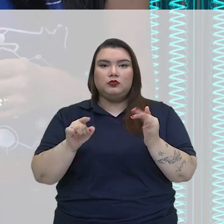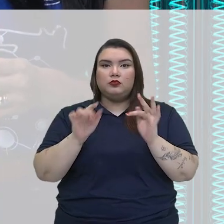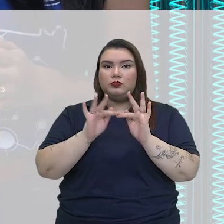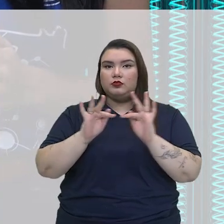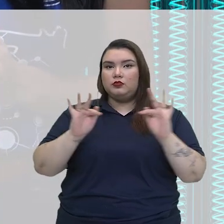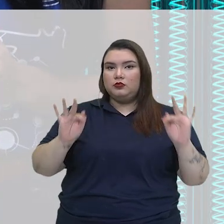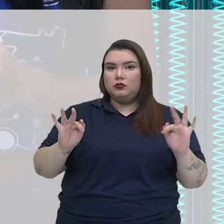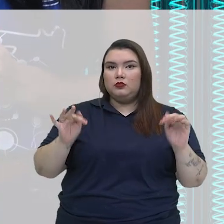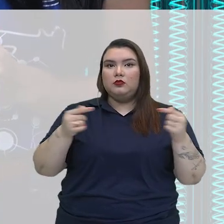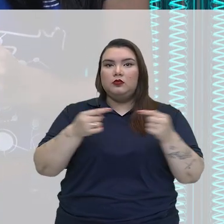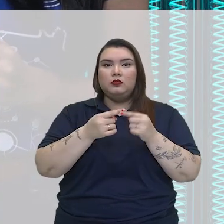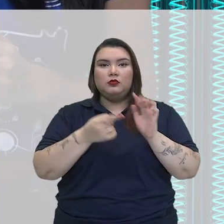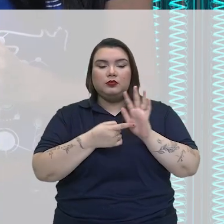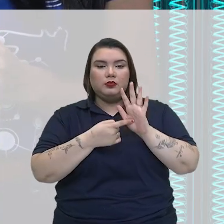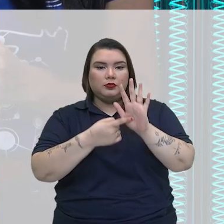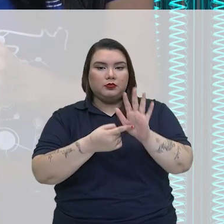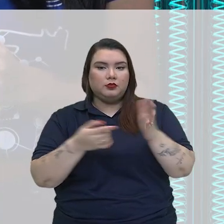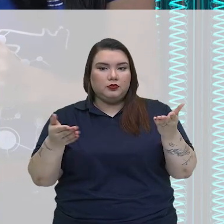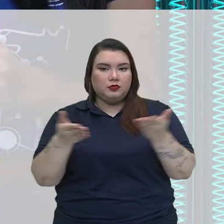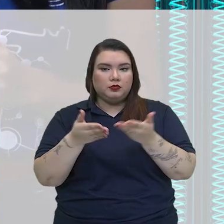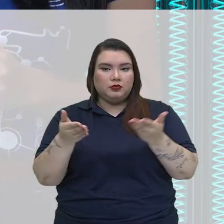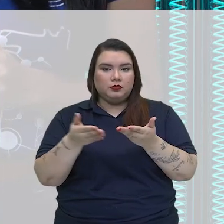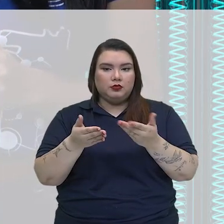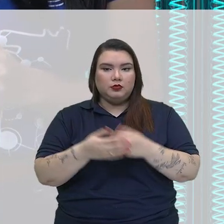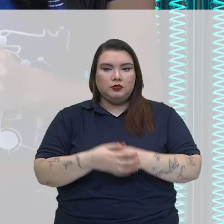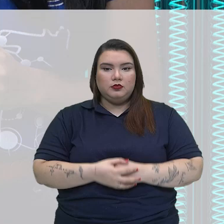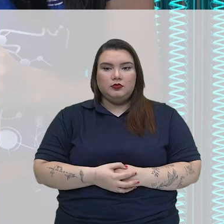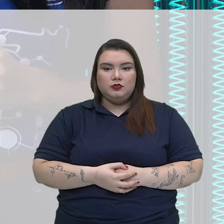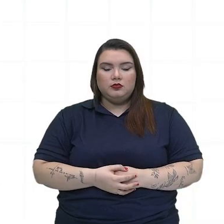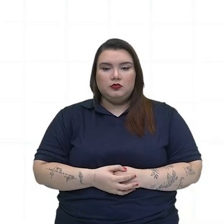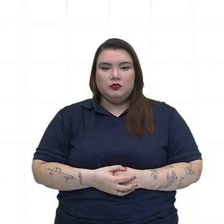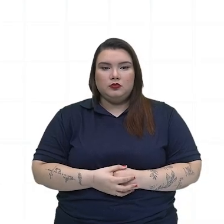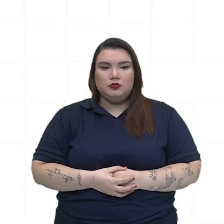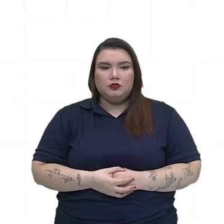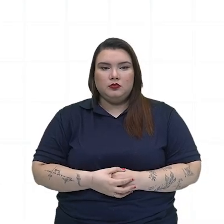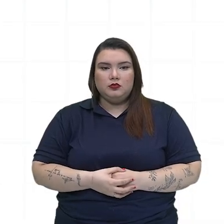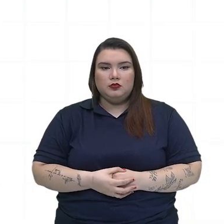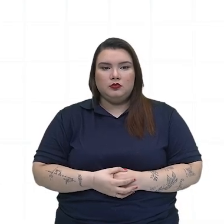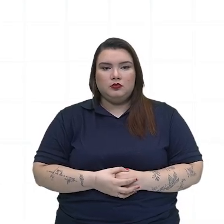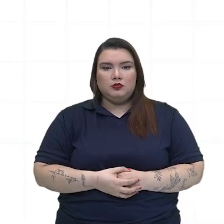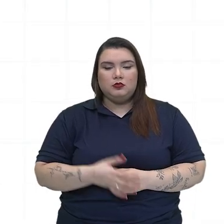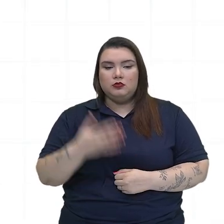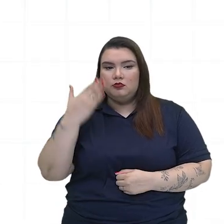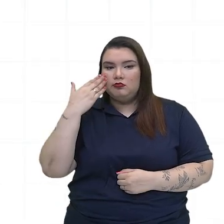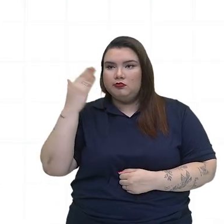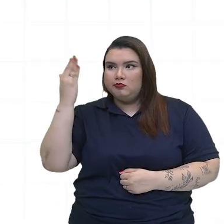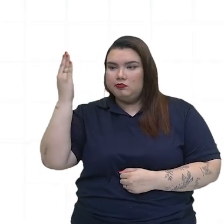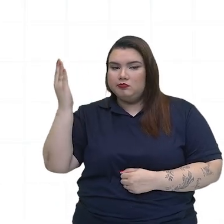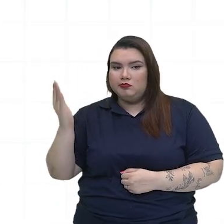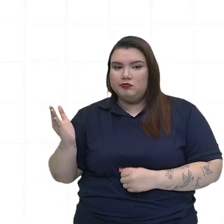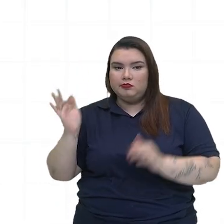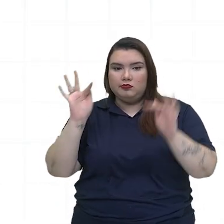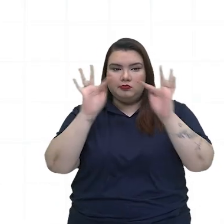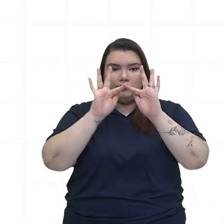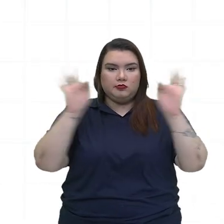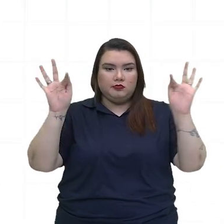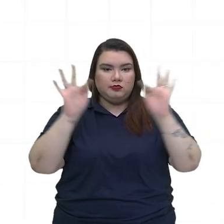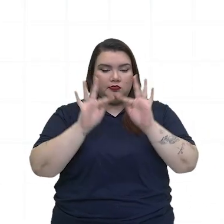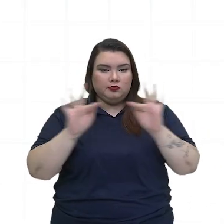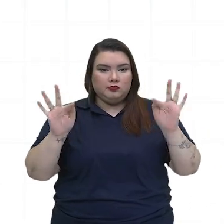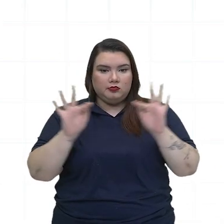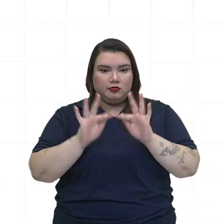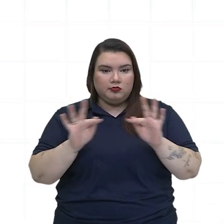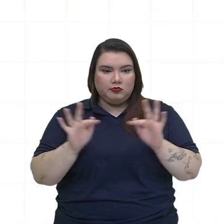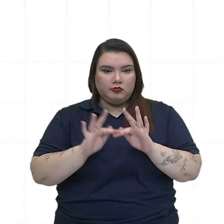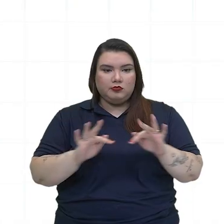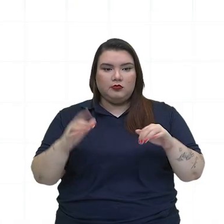nessas frases que vão aparecer aqui para vocês agora. Essas frases aqui, elas estão